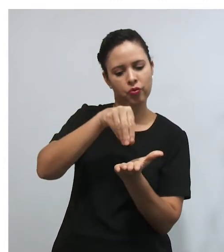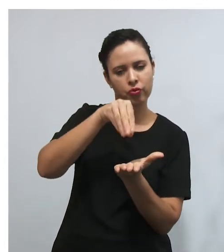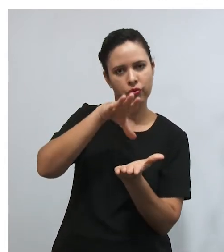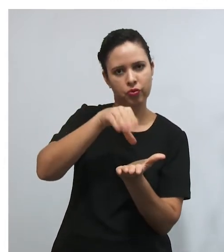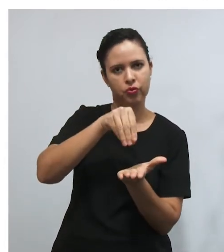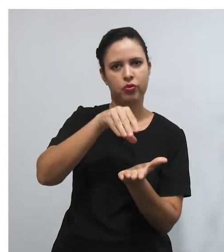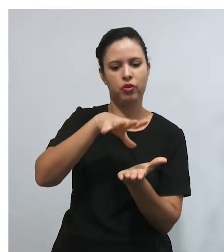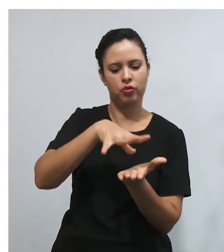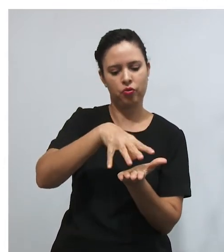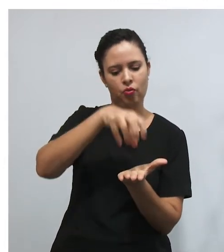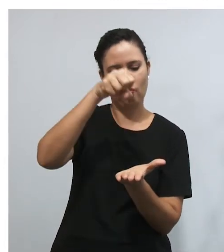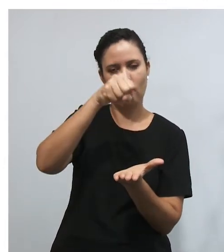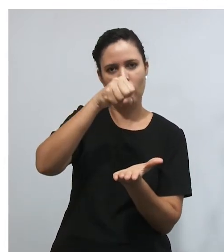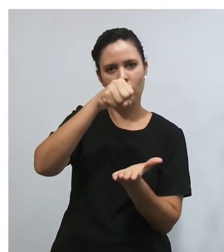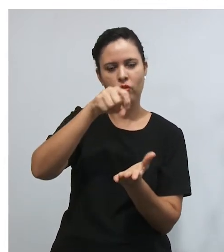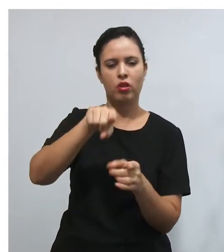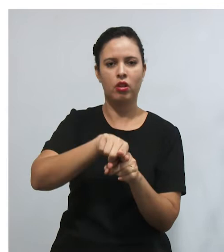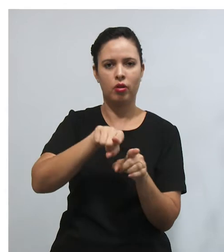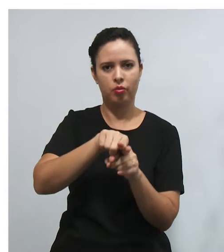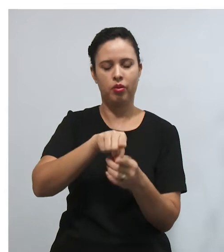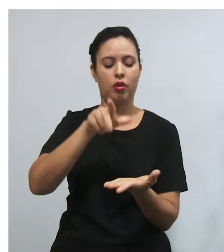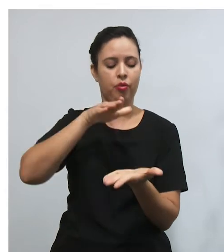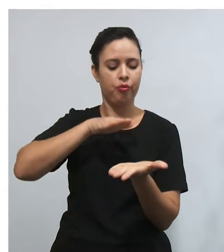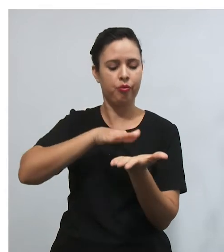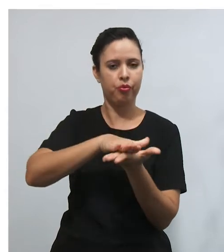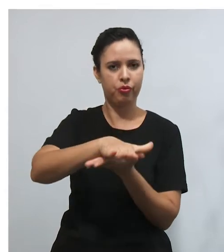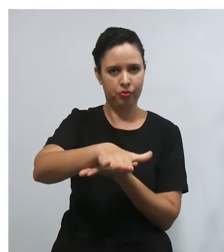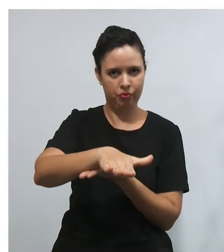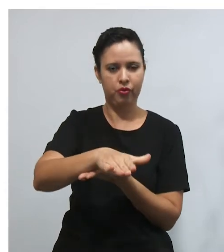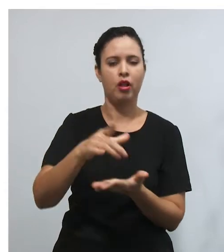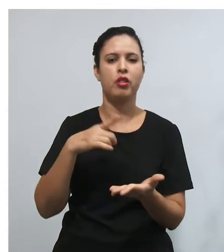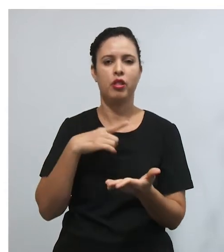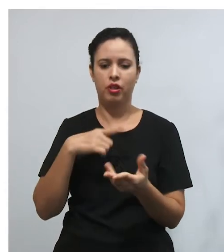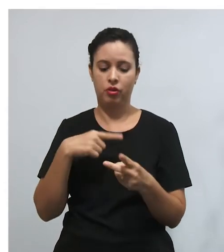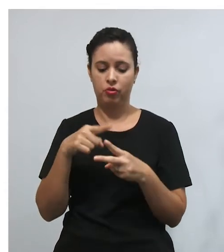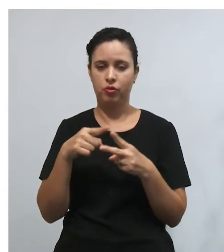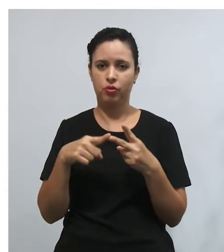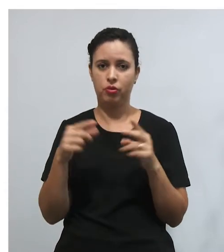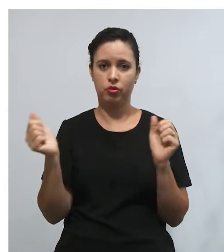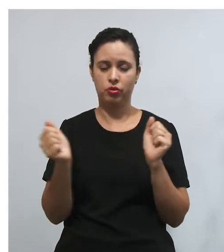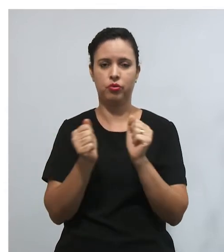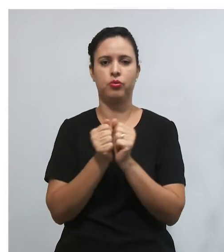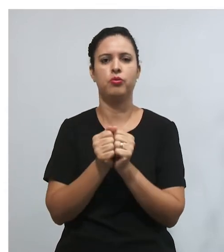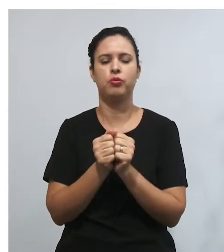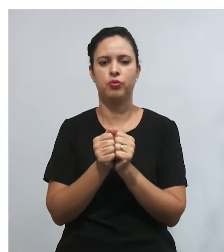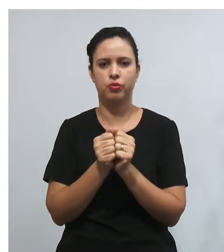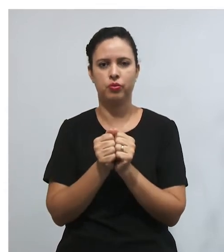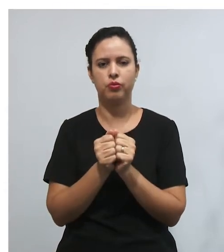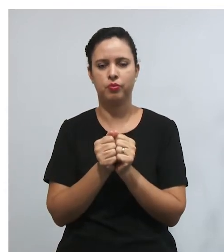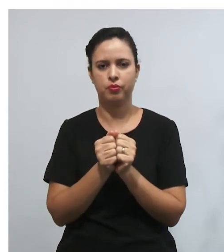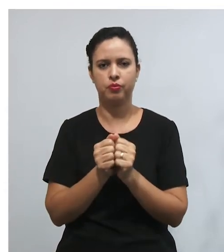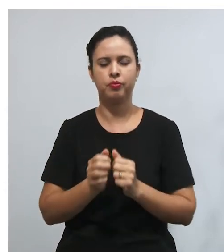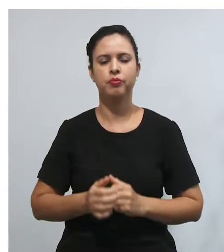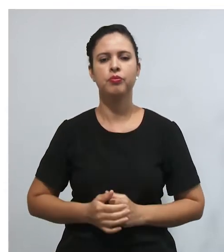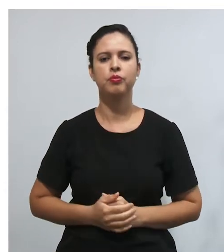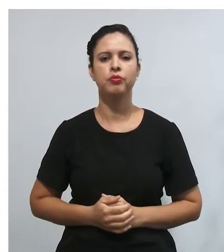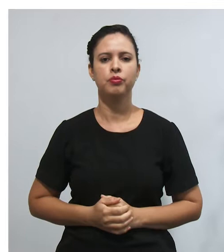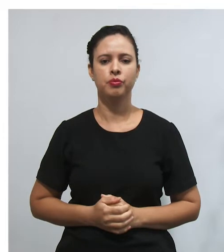digitaliza, então ela também é um dispositivo de entrada e saída. Ela tem várias funções, por isso é uma impressora